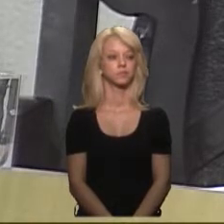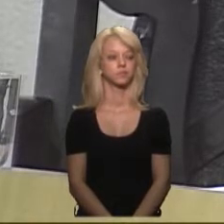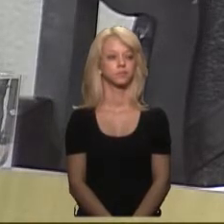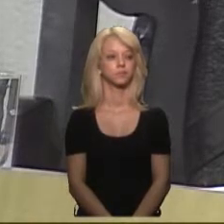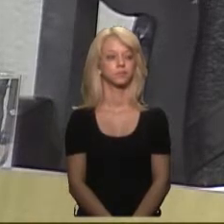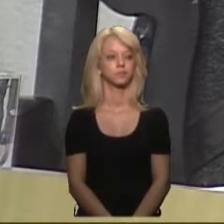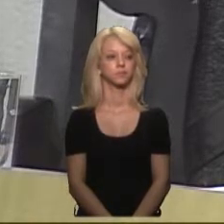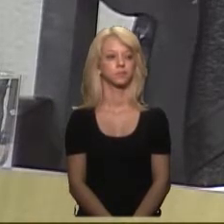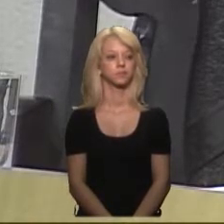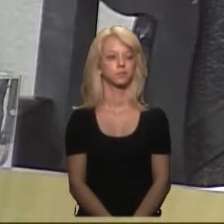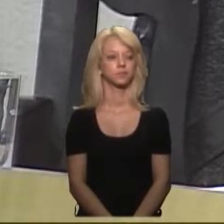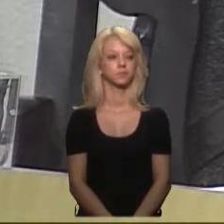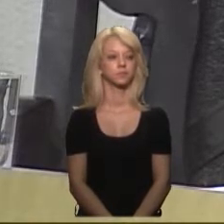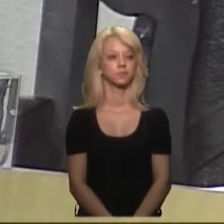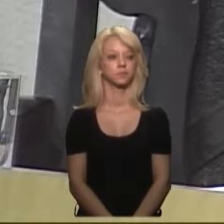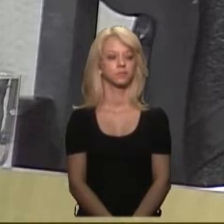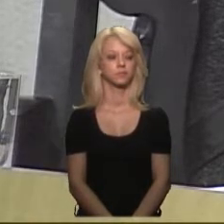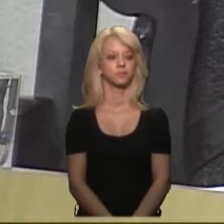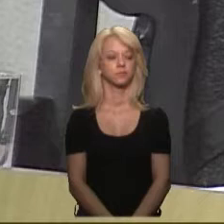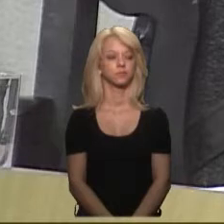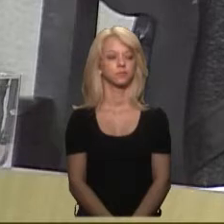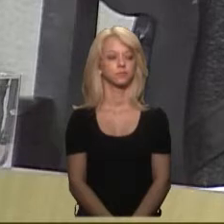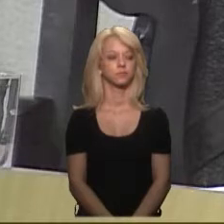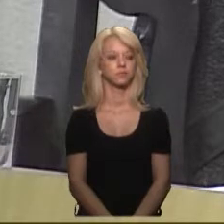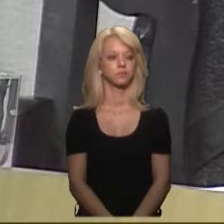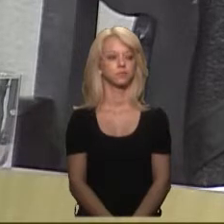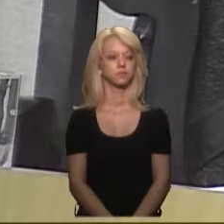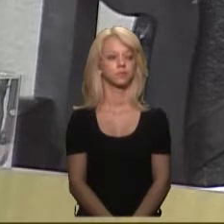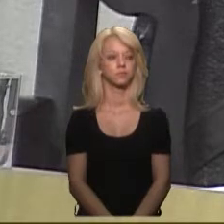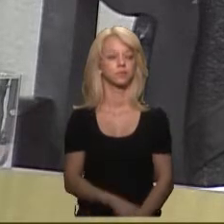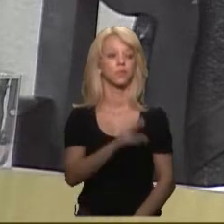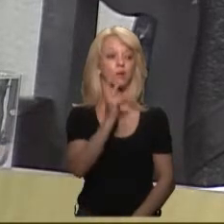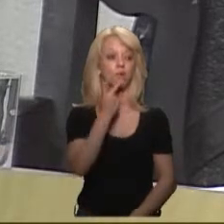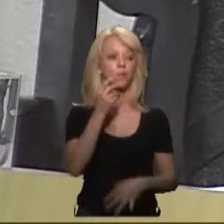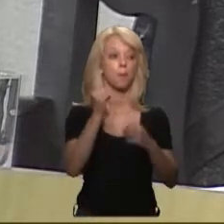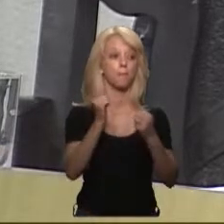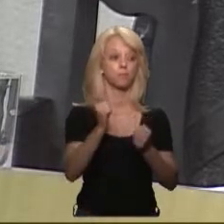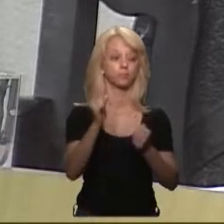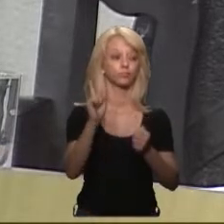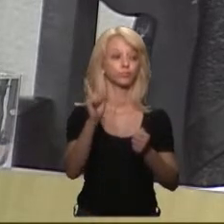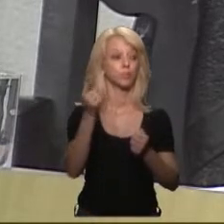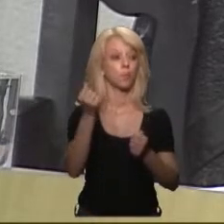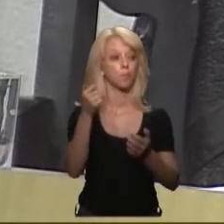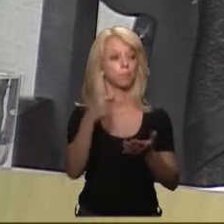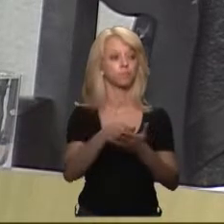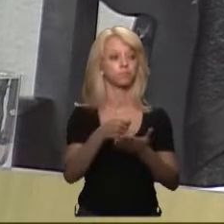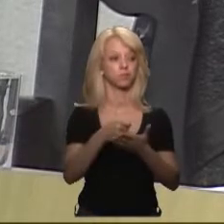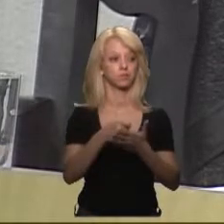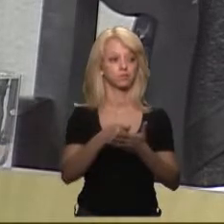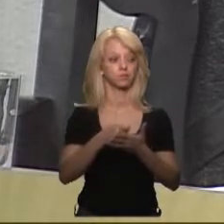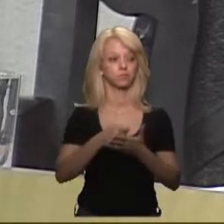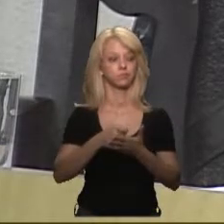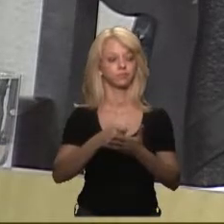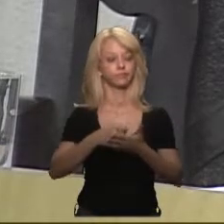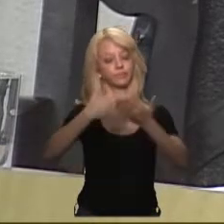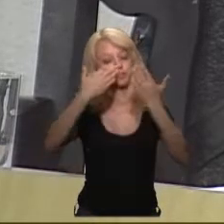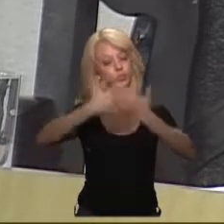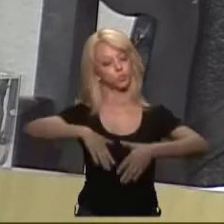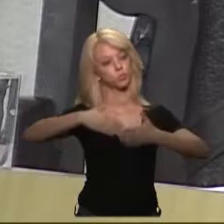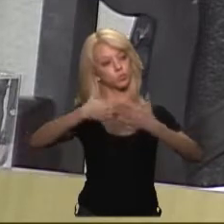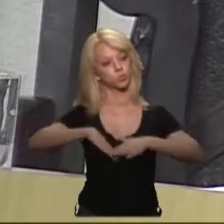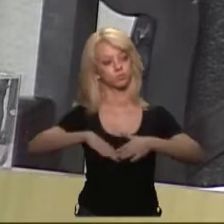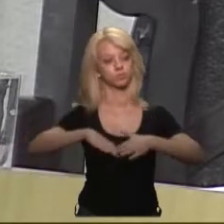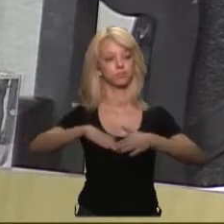Poder Legislativo, deverão prever a possibilidade de isenção de taxa de inscrição. Em